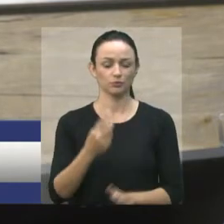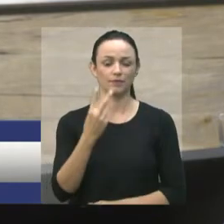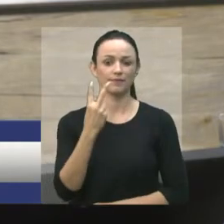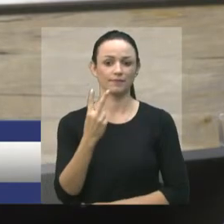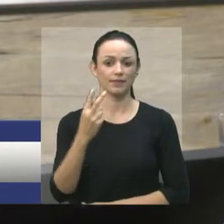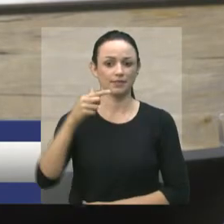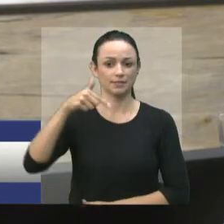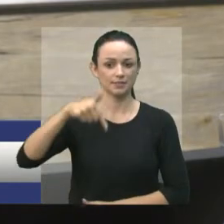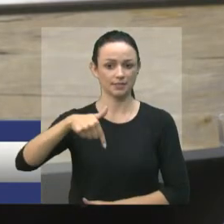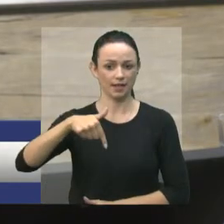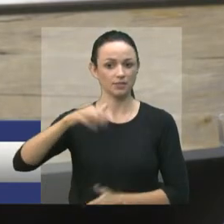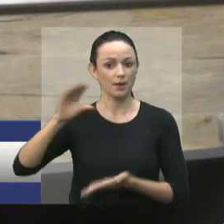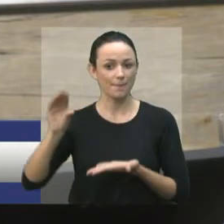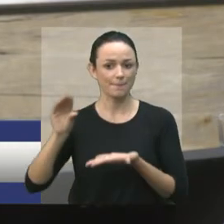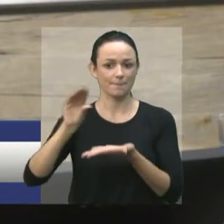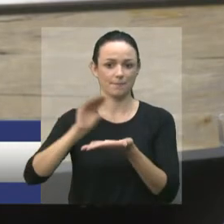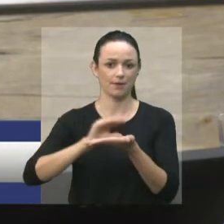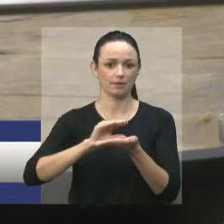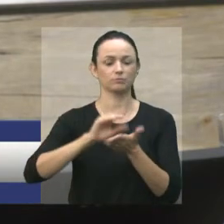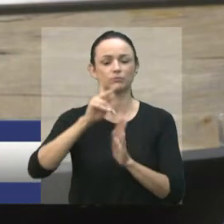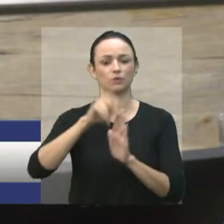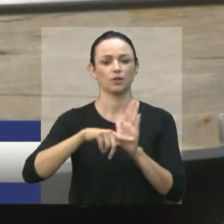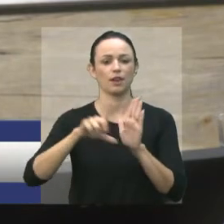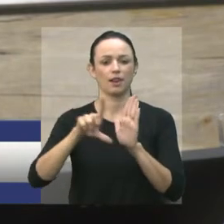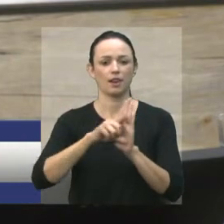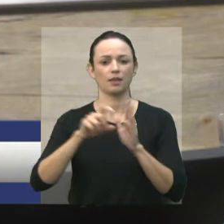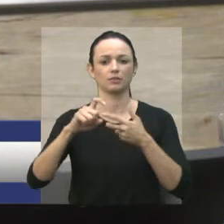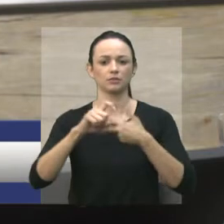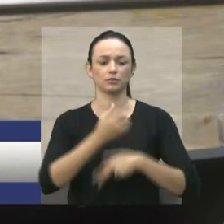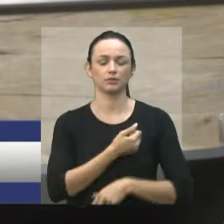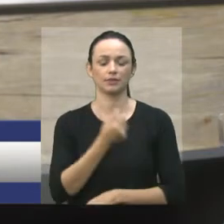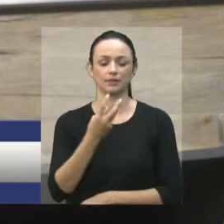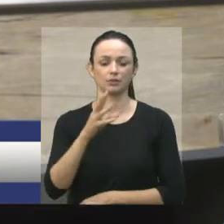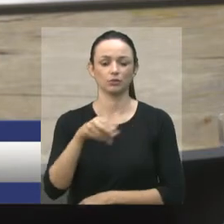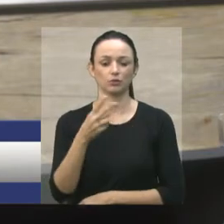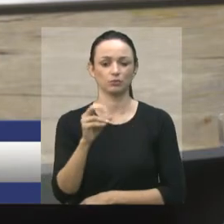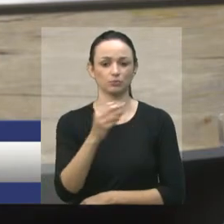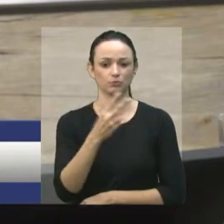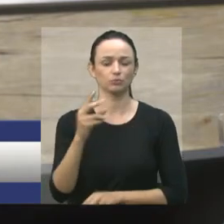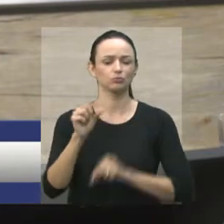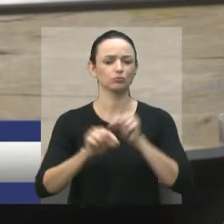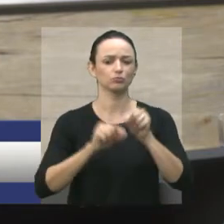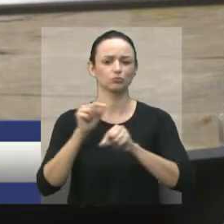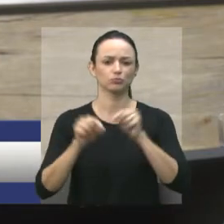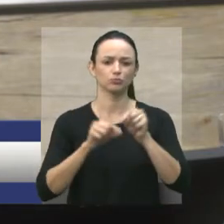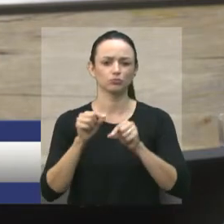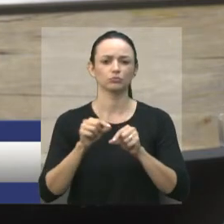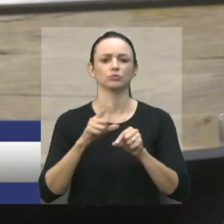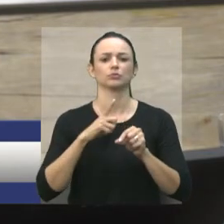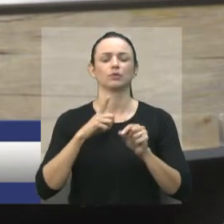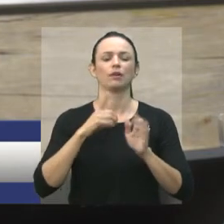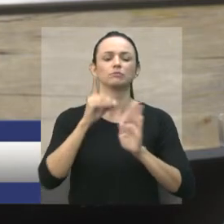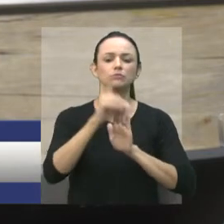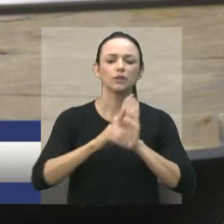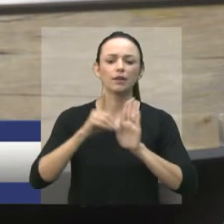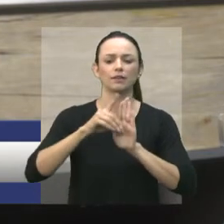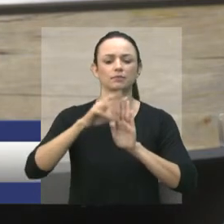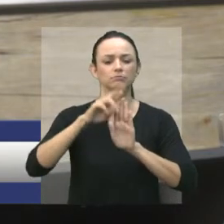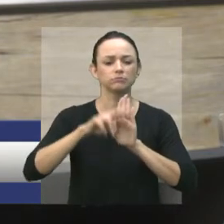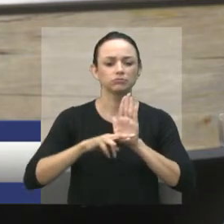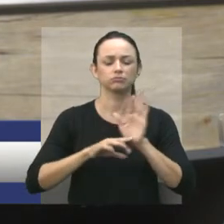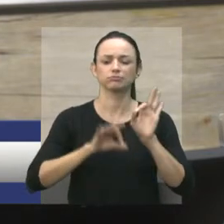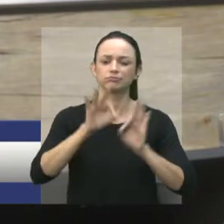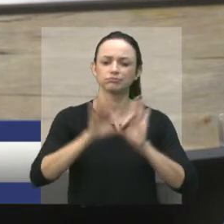emendas ao projeto de lei do Executivo número 13 de 2022, que dispõe sobre as diretrizes para a elaboração